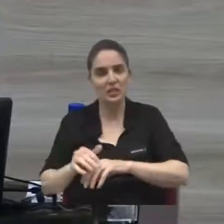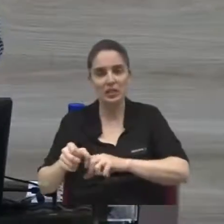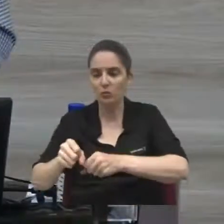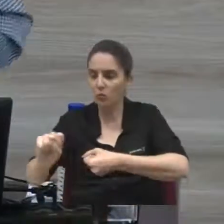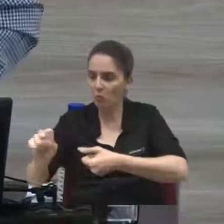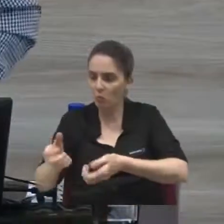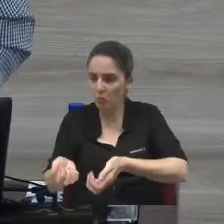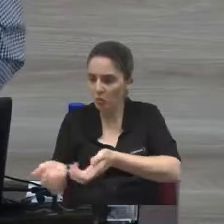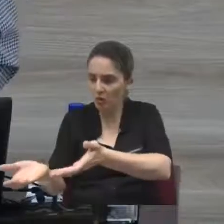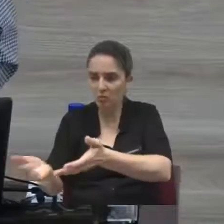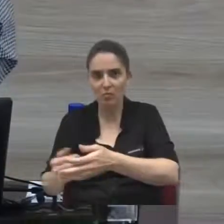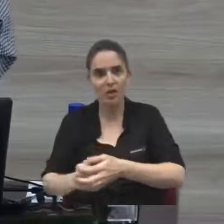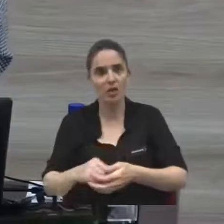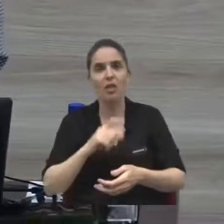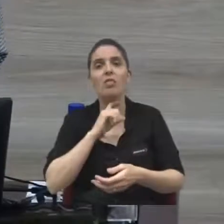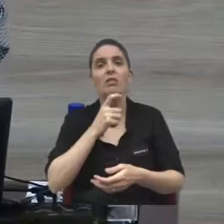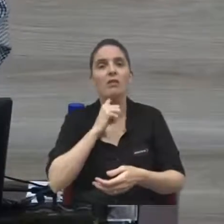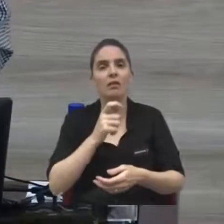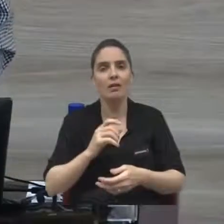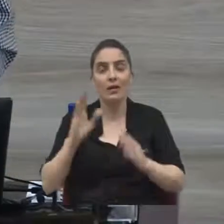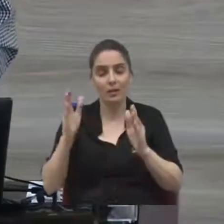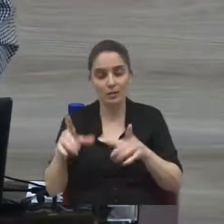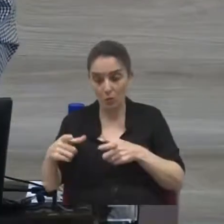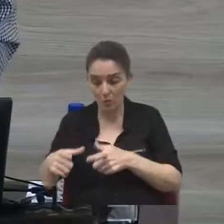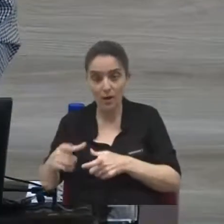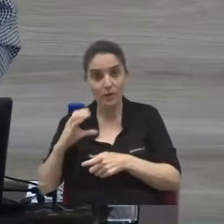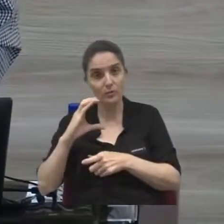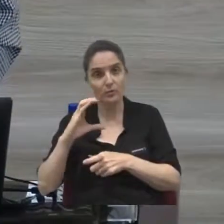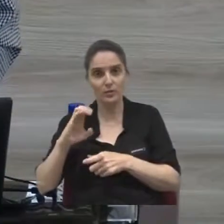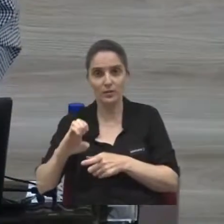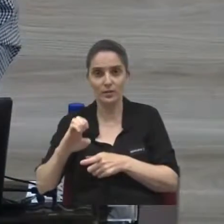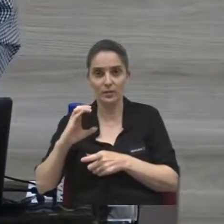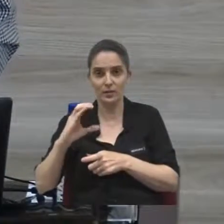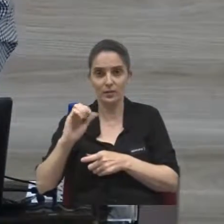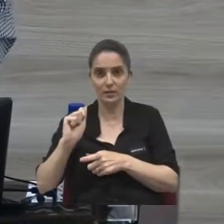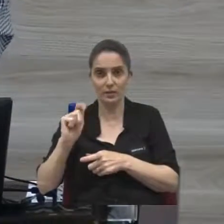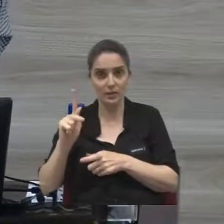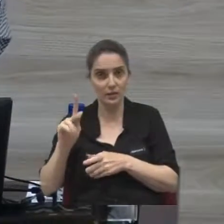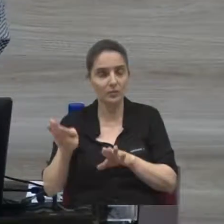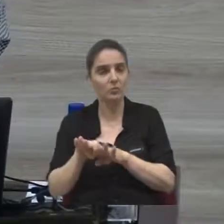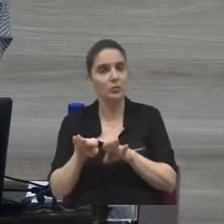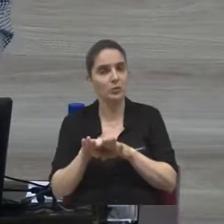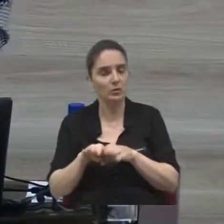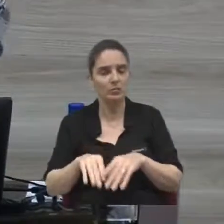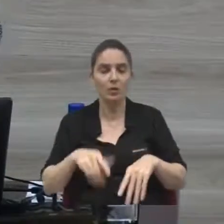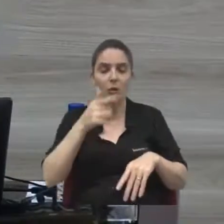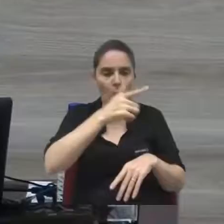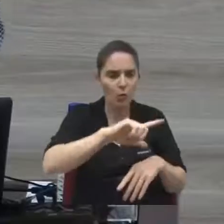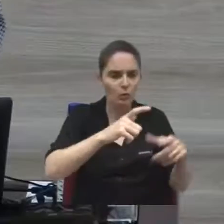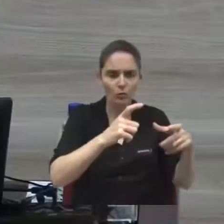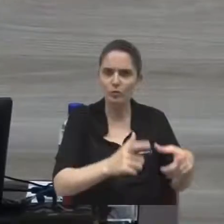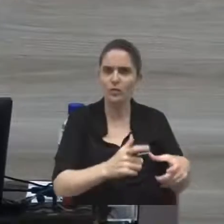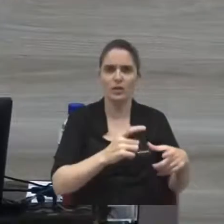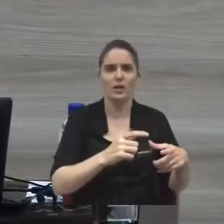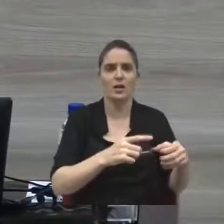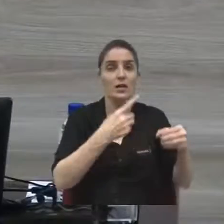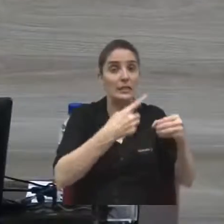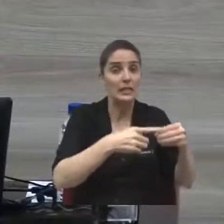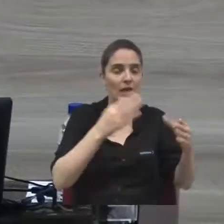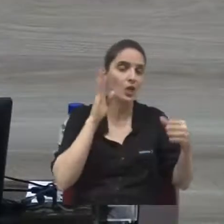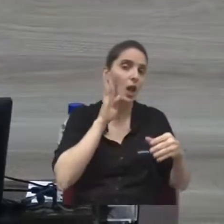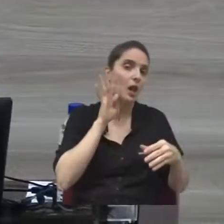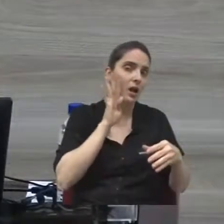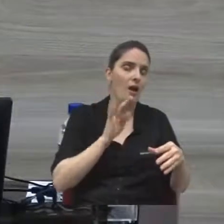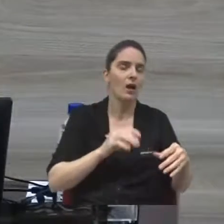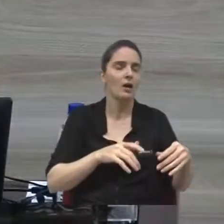também está prestes a regularizar. Existe o programa de Cidade Legal, que também está tratando desse assunto. E também o prefeito comprou umas áreas para